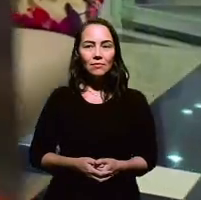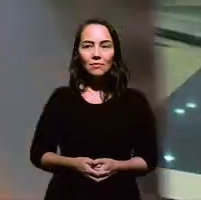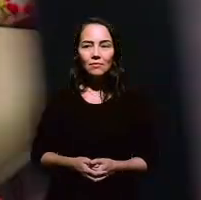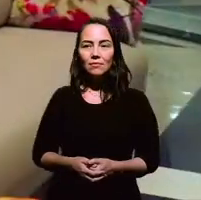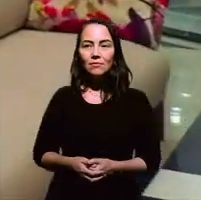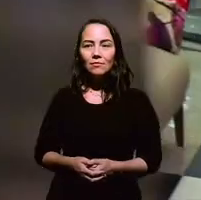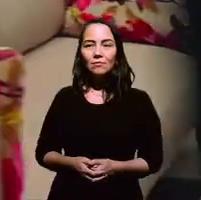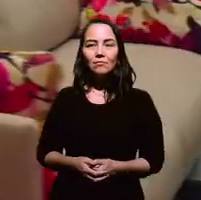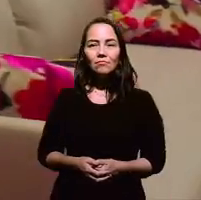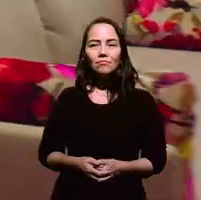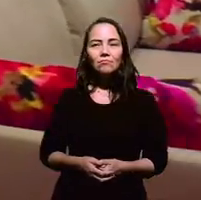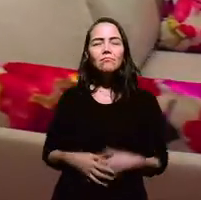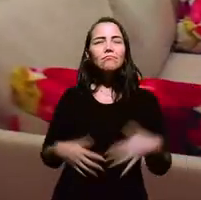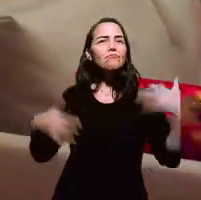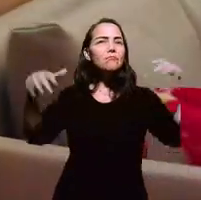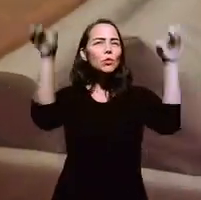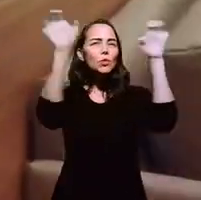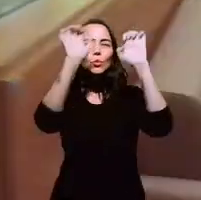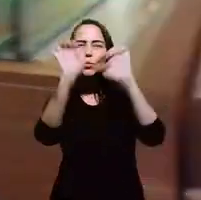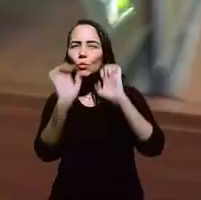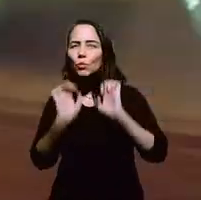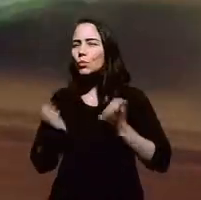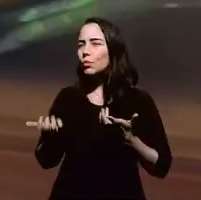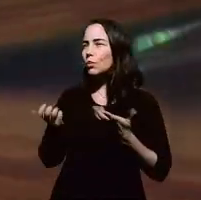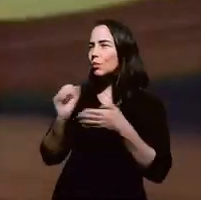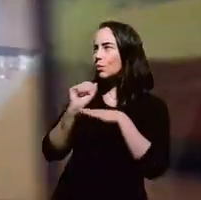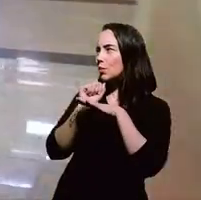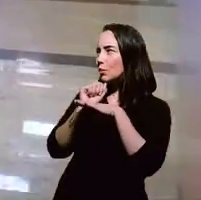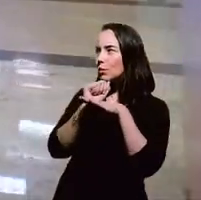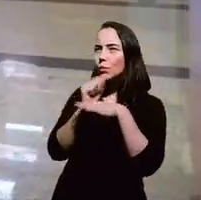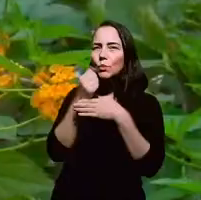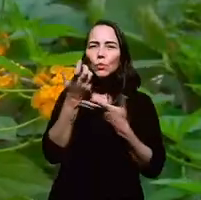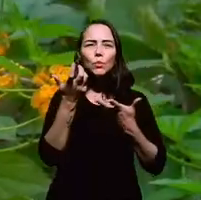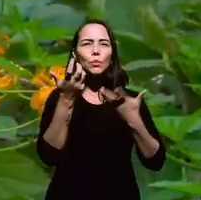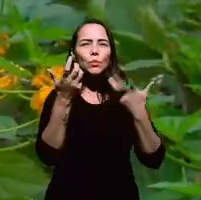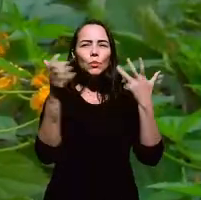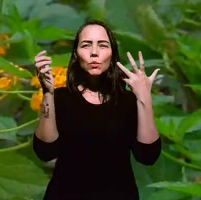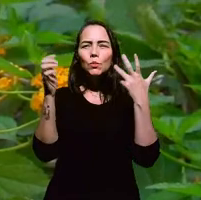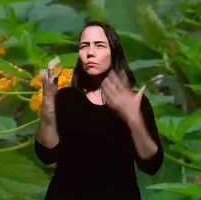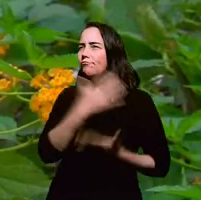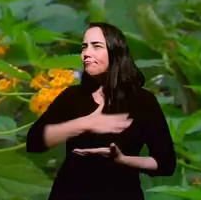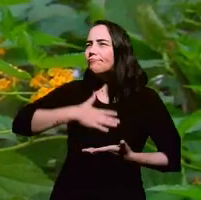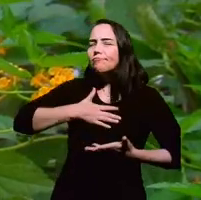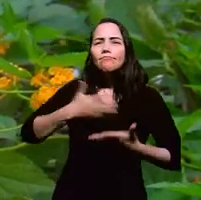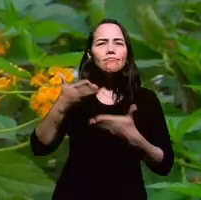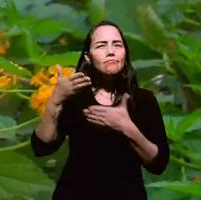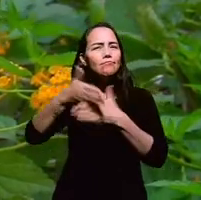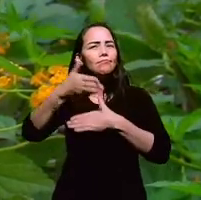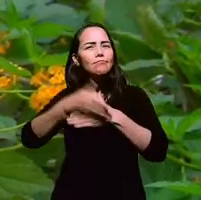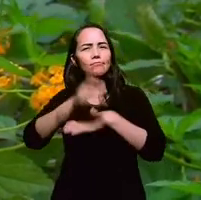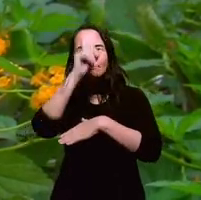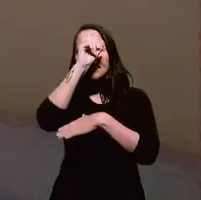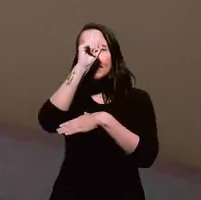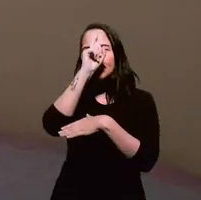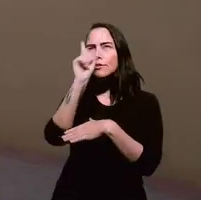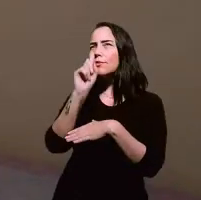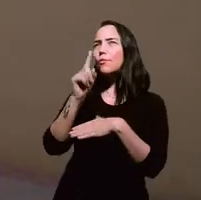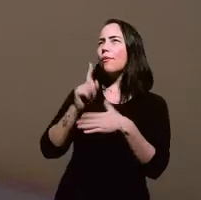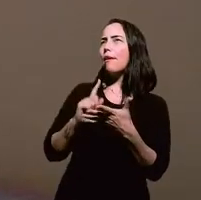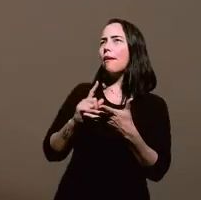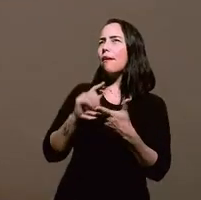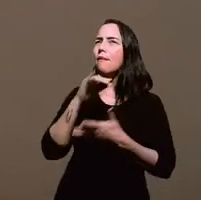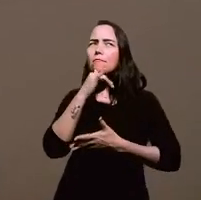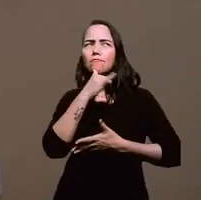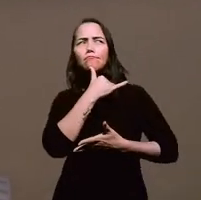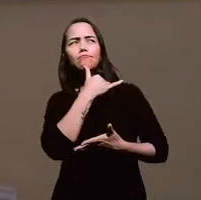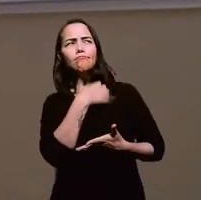Tanto o tamanho, quanto o atendimento, quanto a parte física dele, é agradável estar nesse hospital. Não é um hospital que